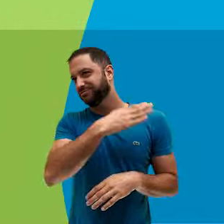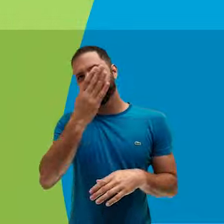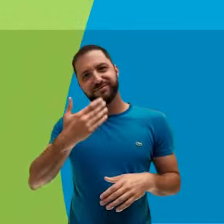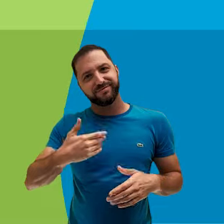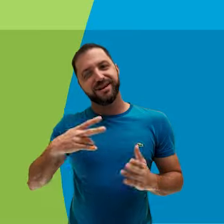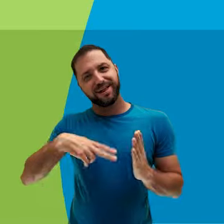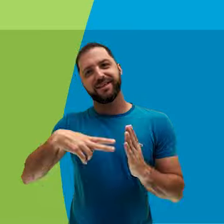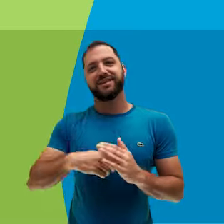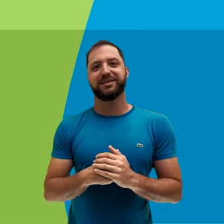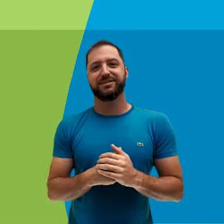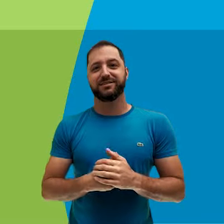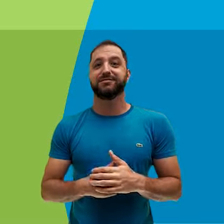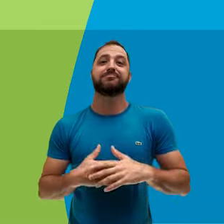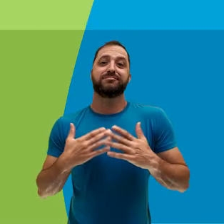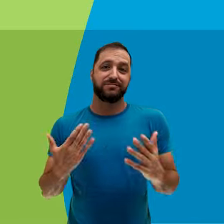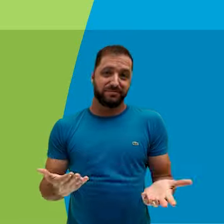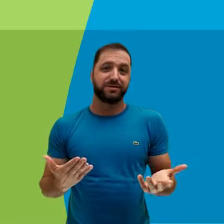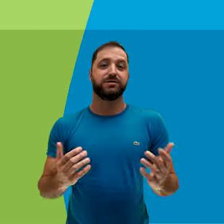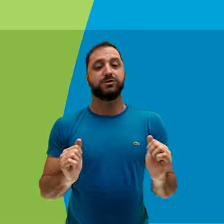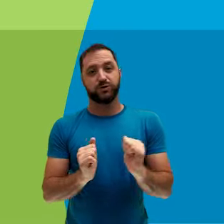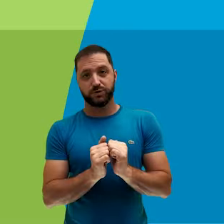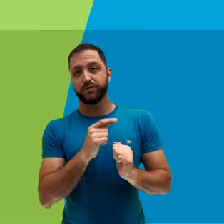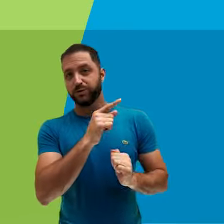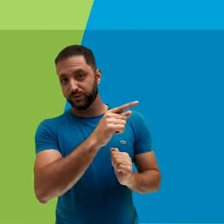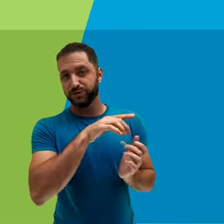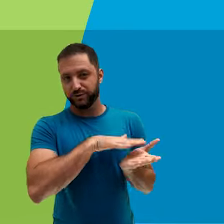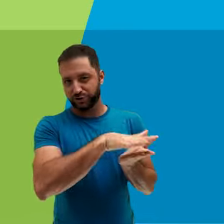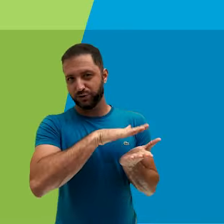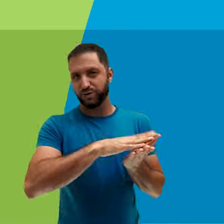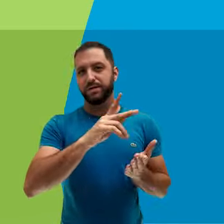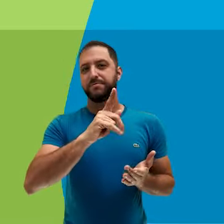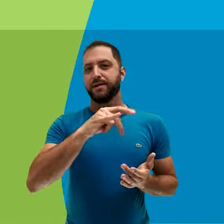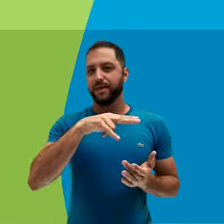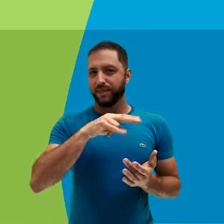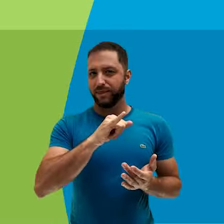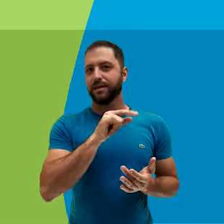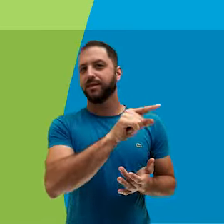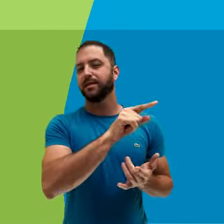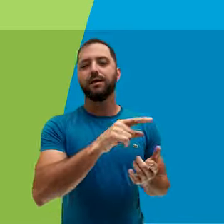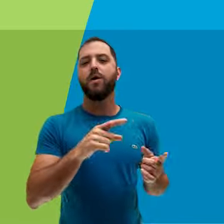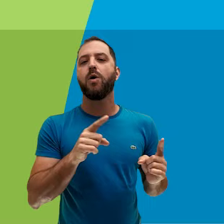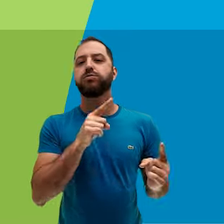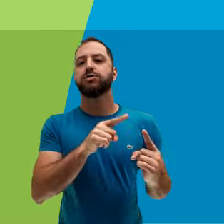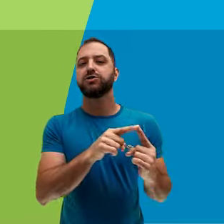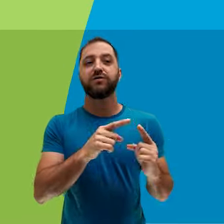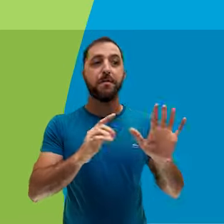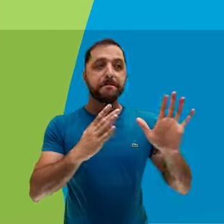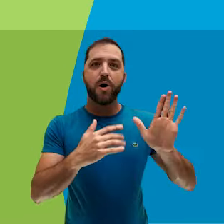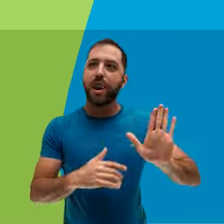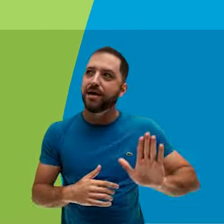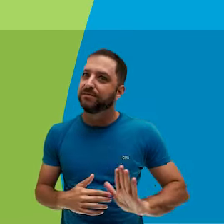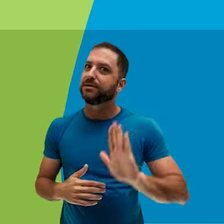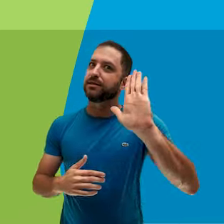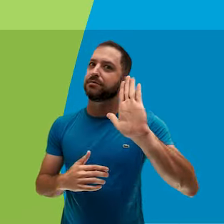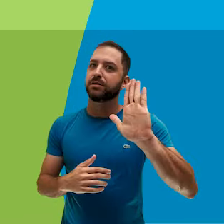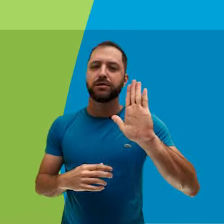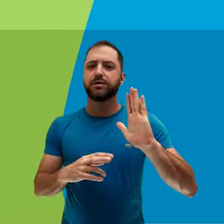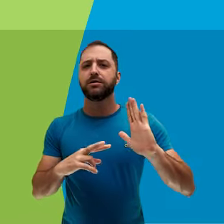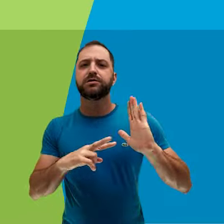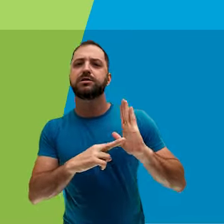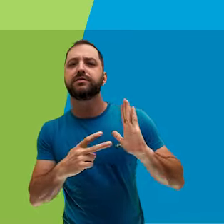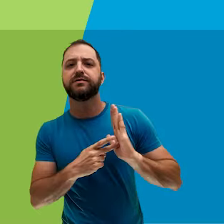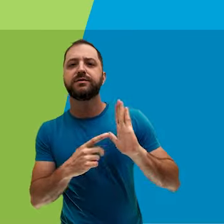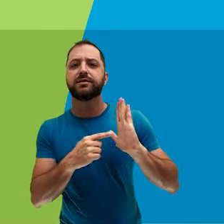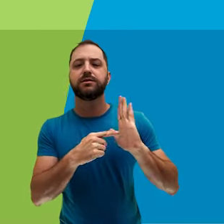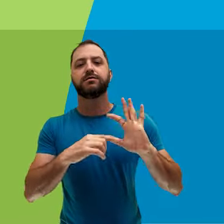Por isso, realizamos com a editora Panini a campanha Levante a Mão, para que